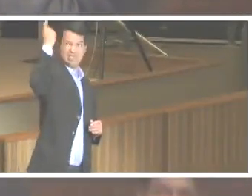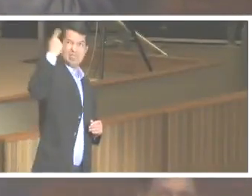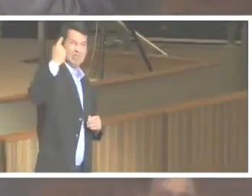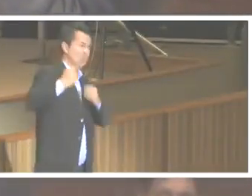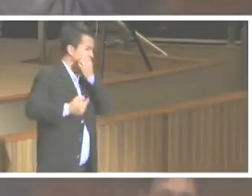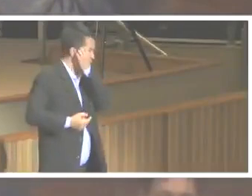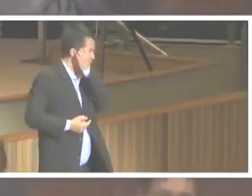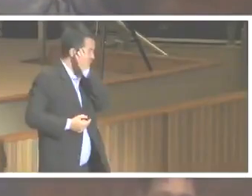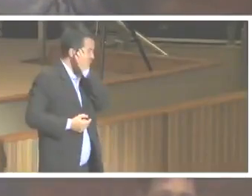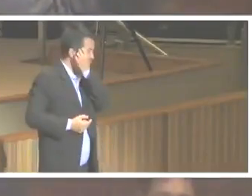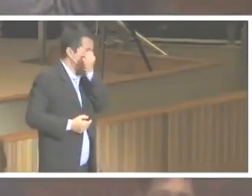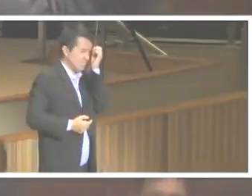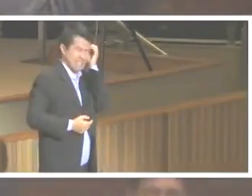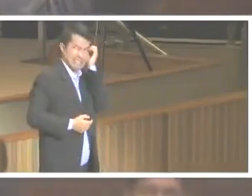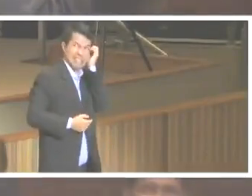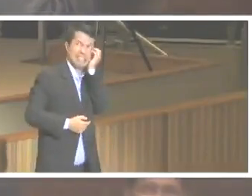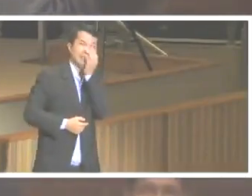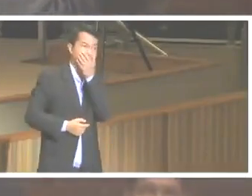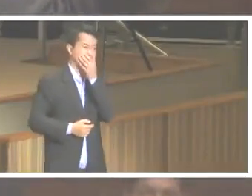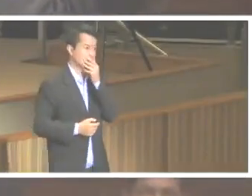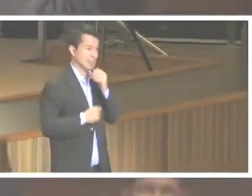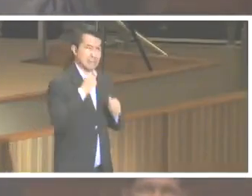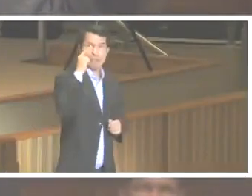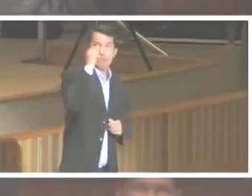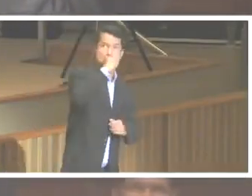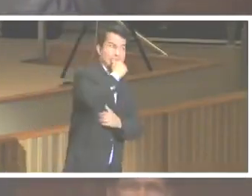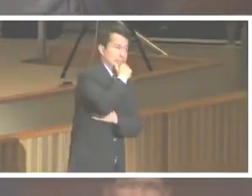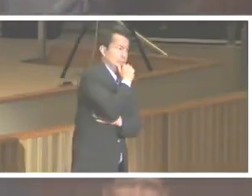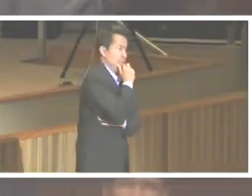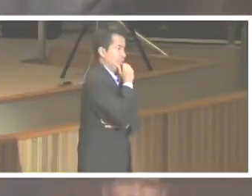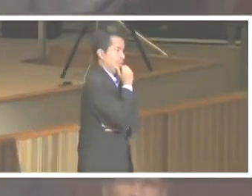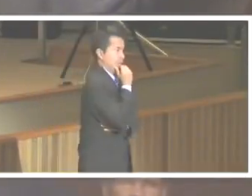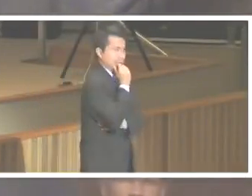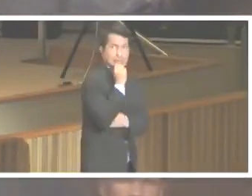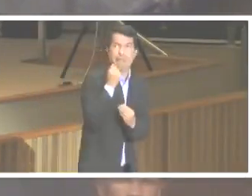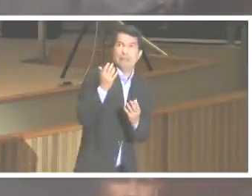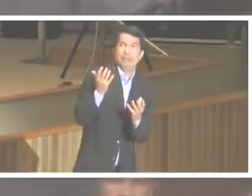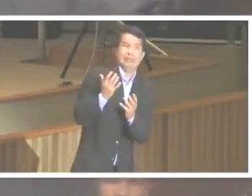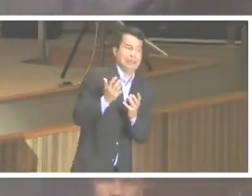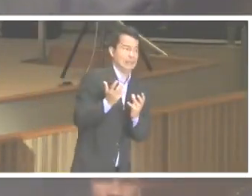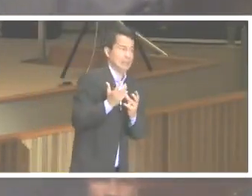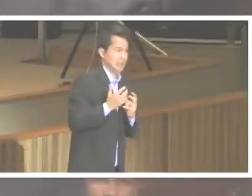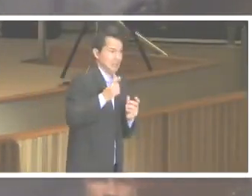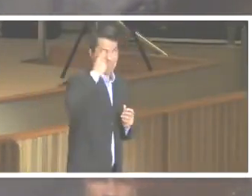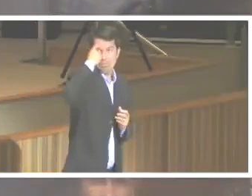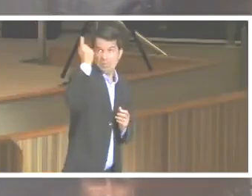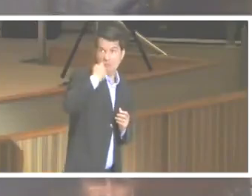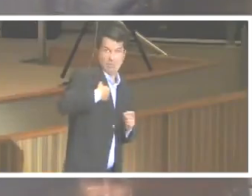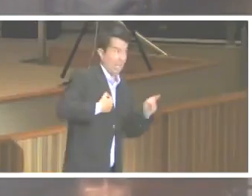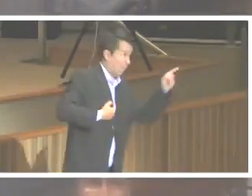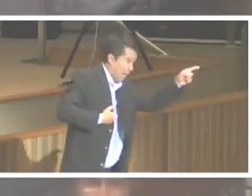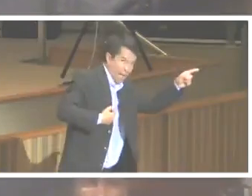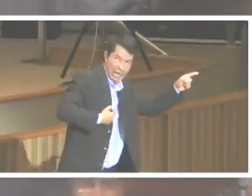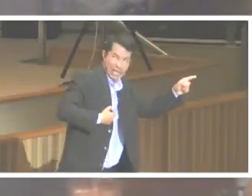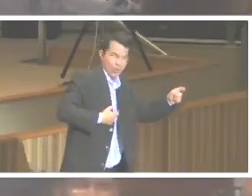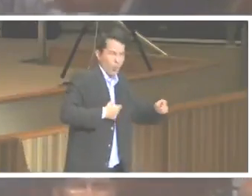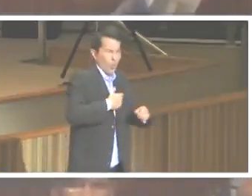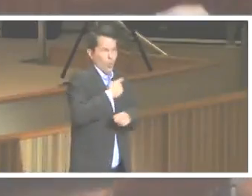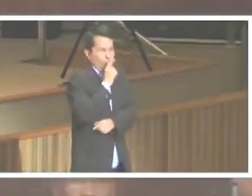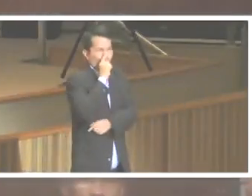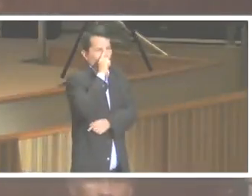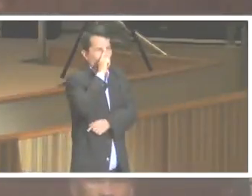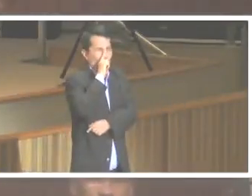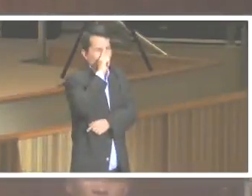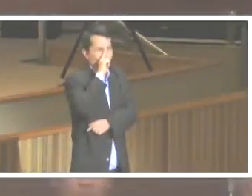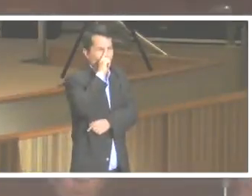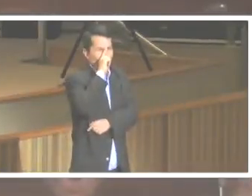neste chamado tem riscos nesse chamado e muitas